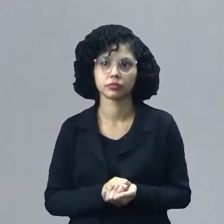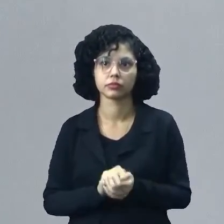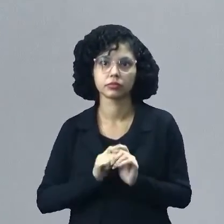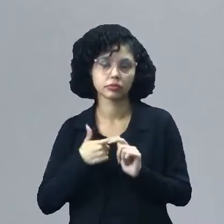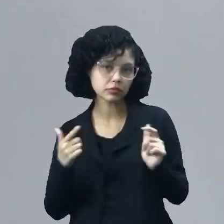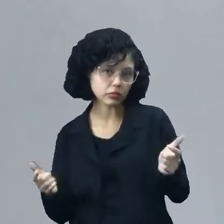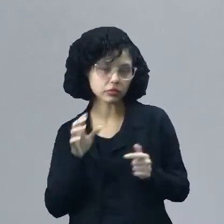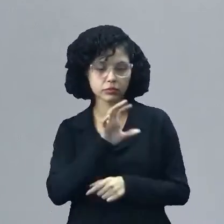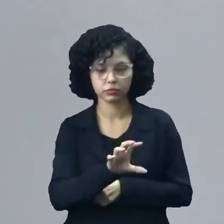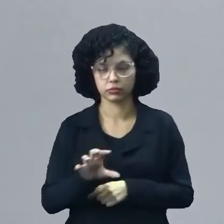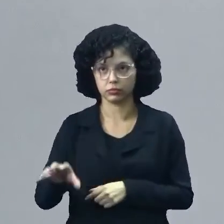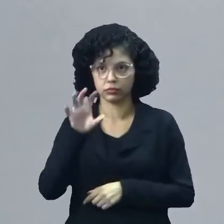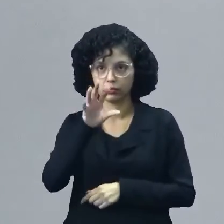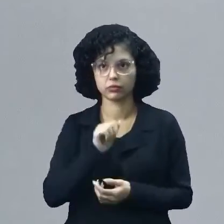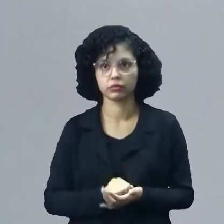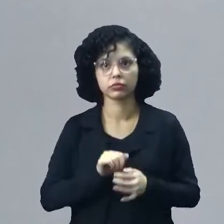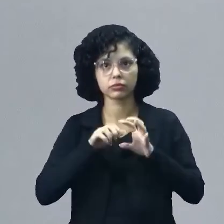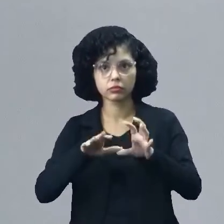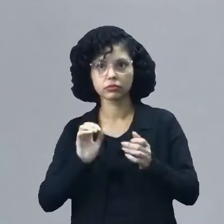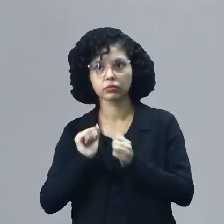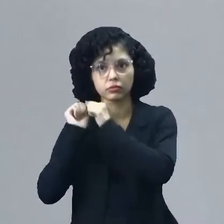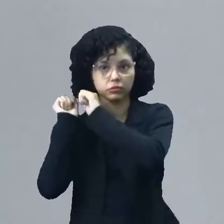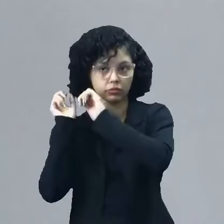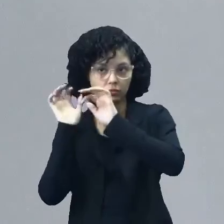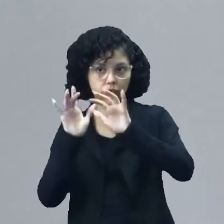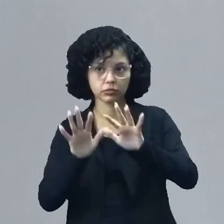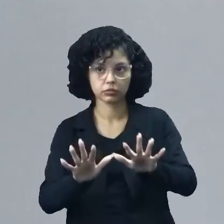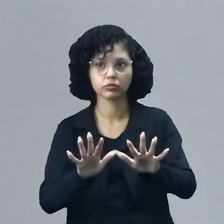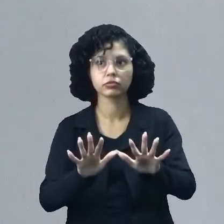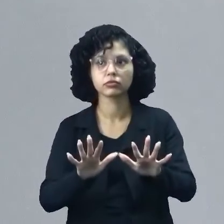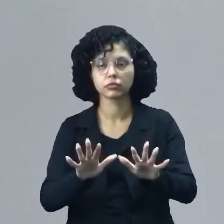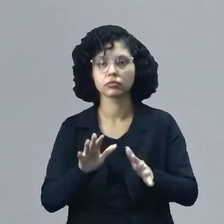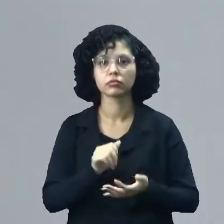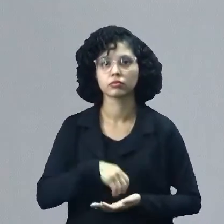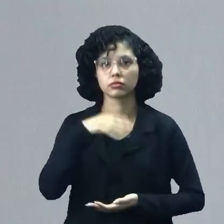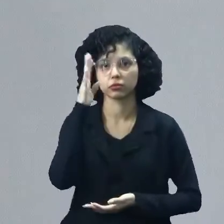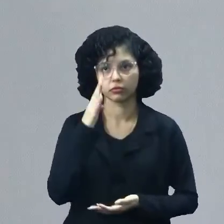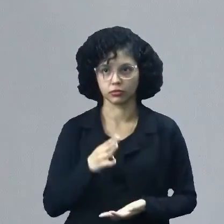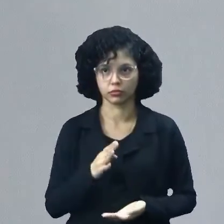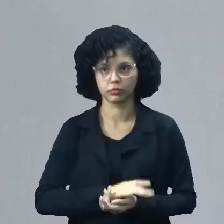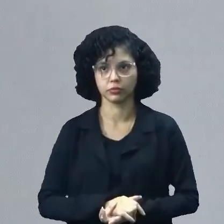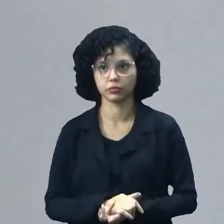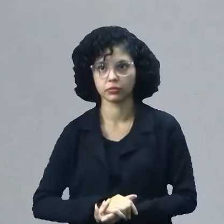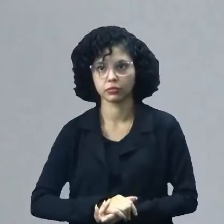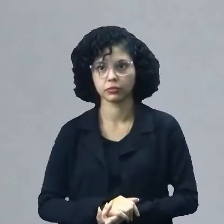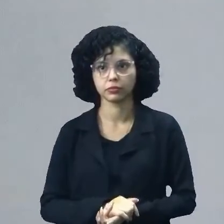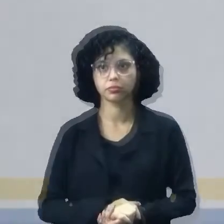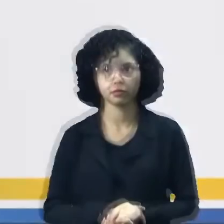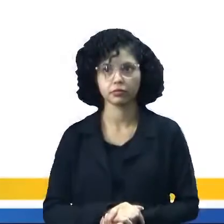mais nessa região, mas de certa forma se espalharam aí pelo nosso território.